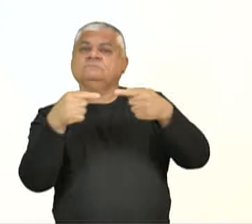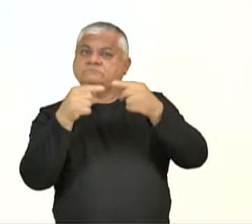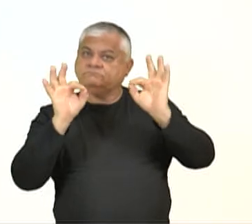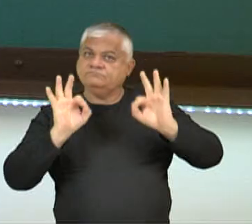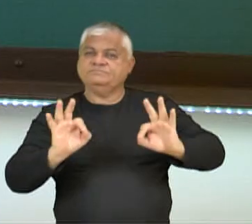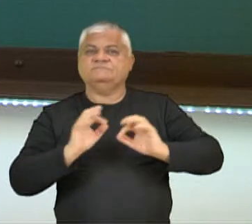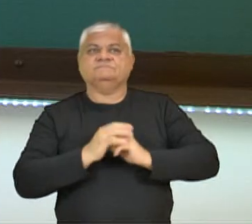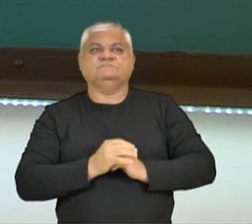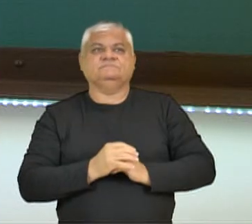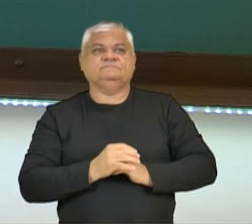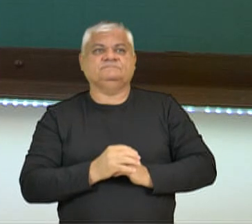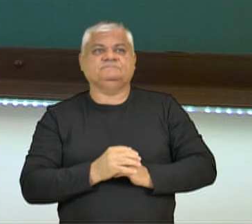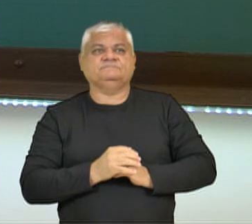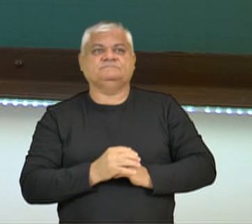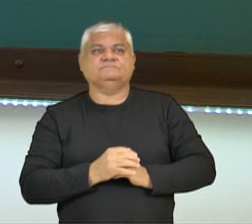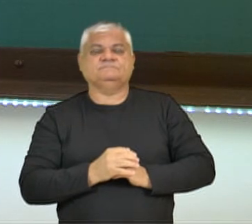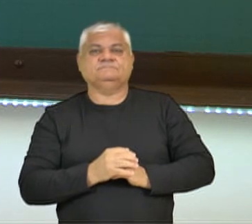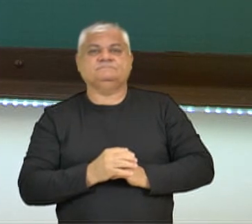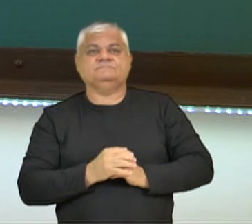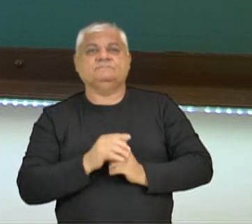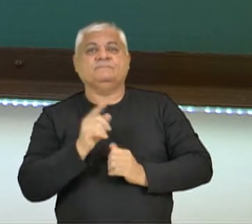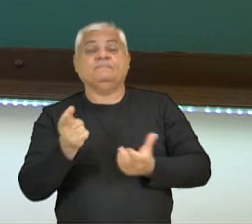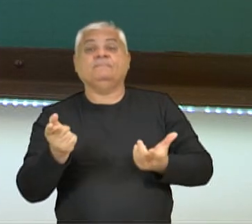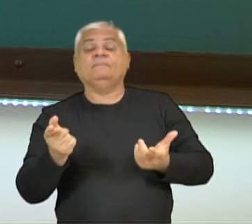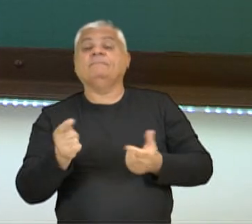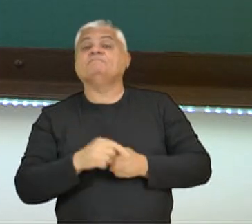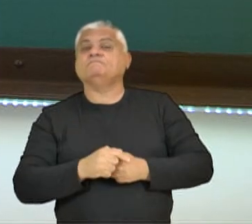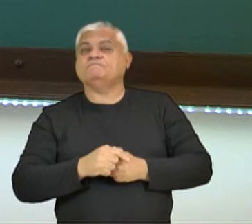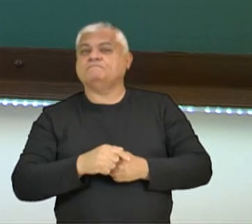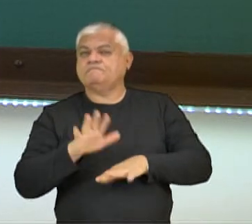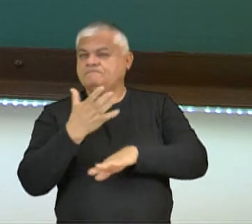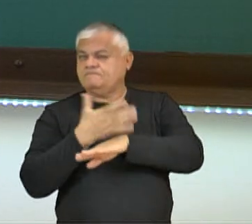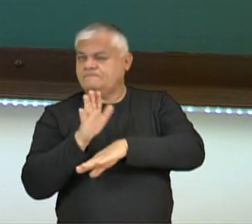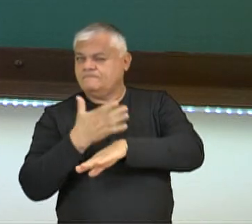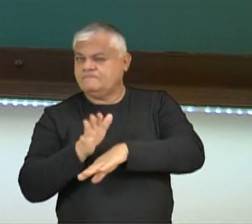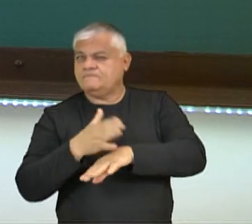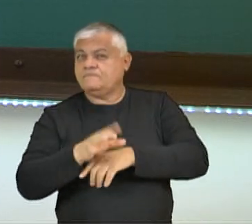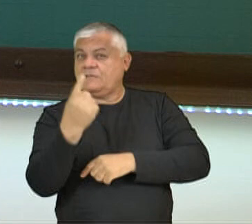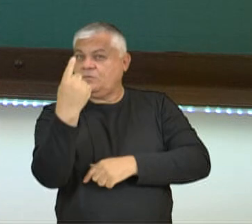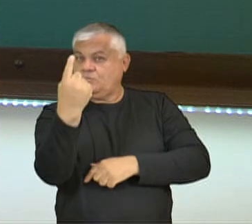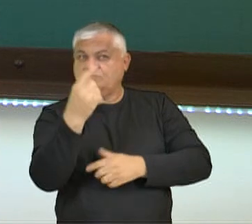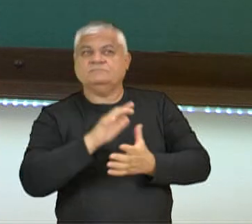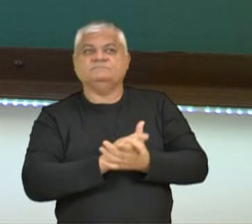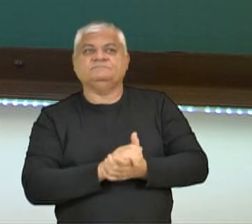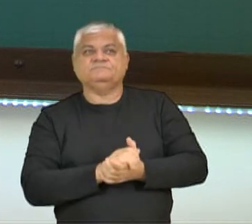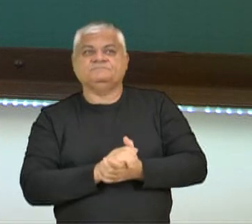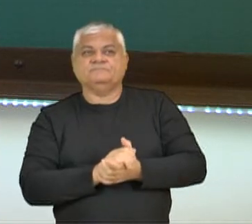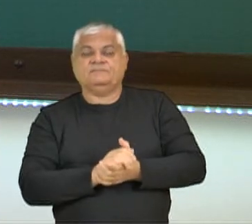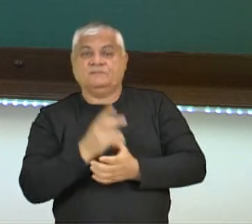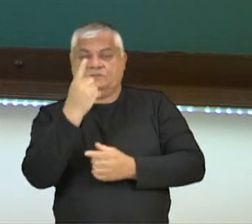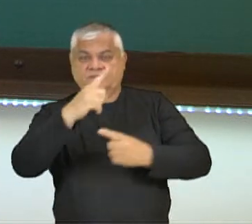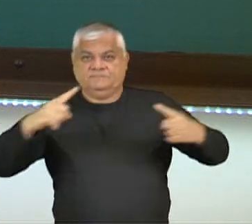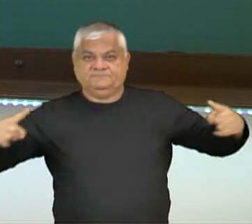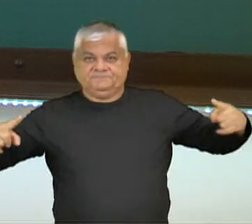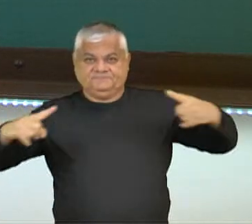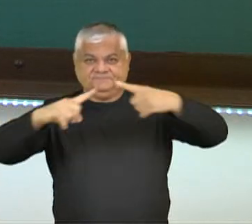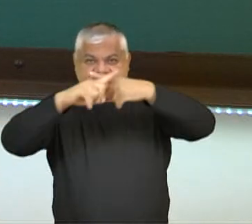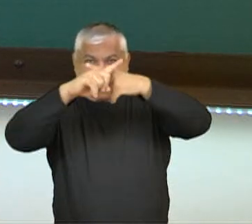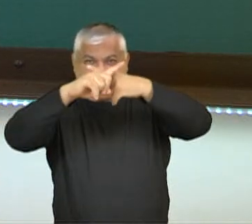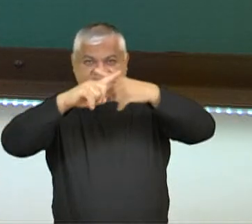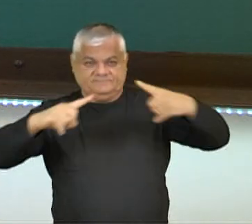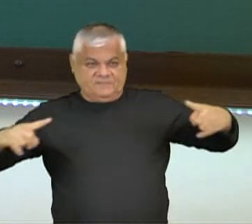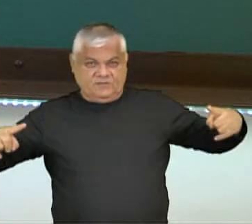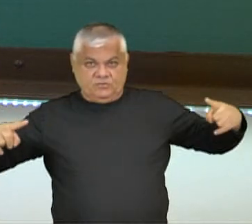ângulo Y. Tá certo? E eu tenho um exercício 1 para você agora. Eu tenho duas retas aqui, ó. Repare que elas